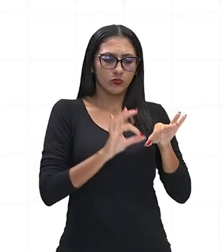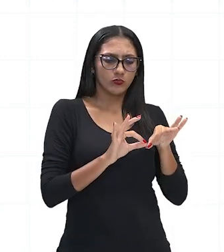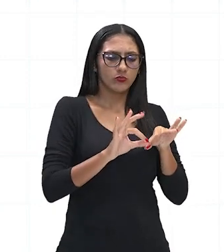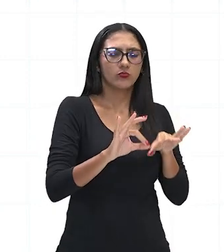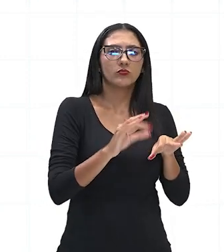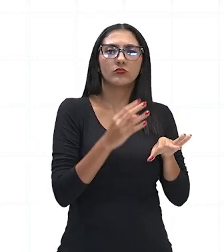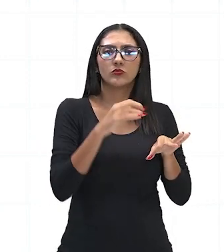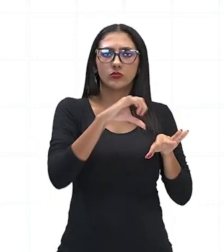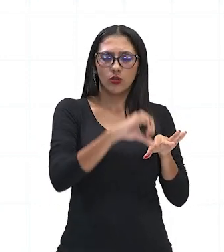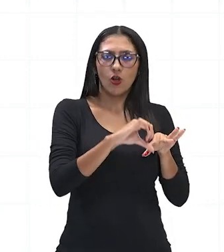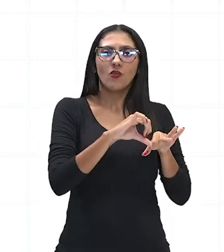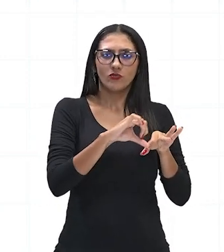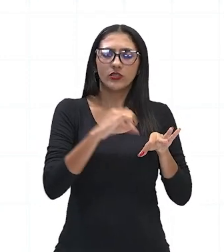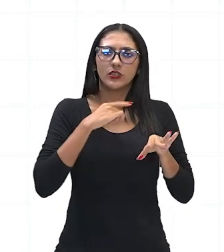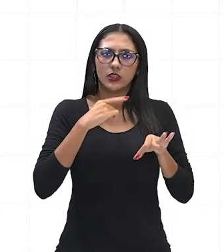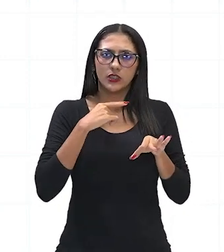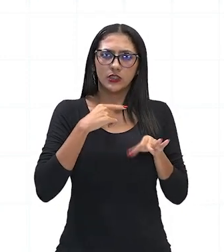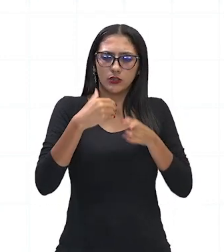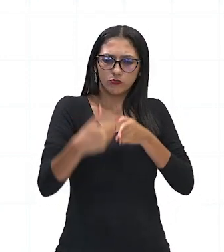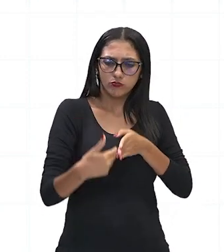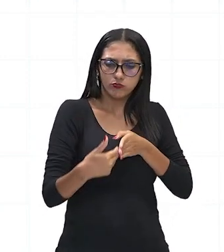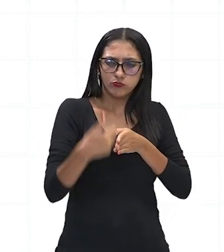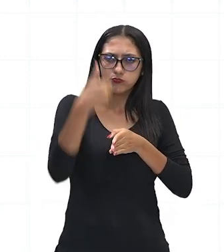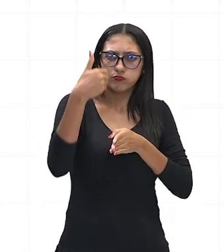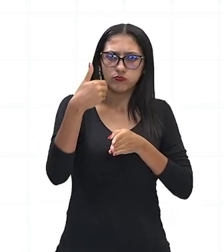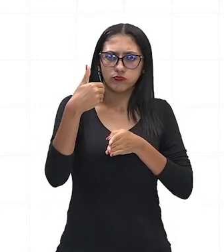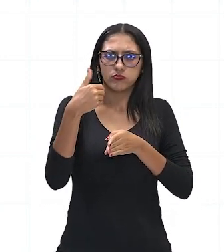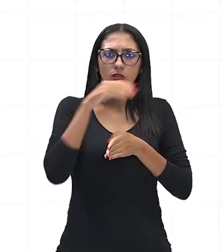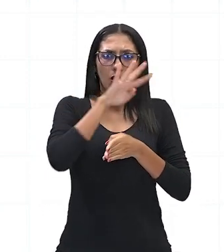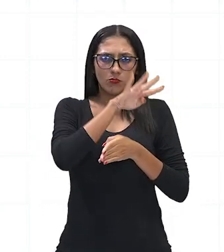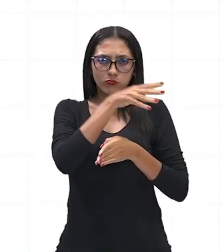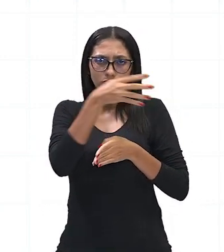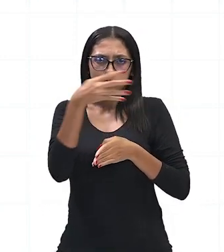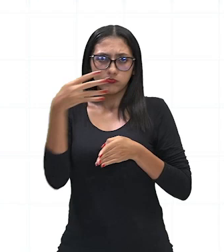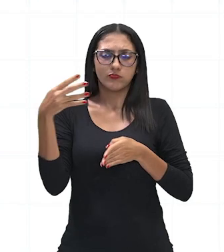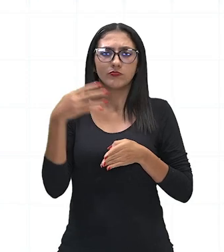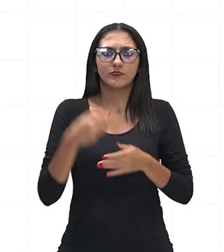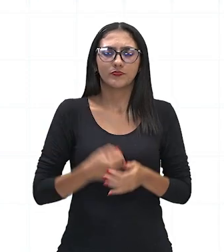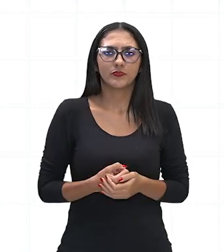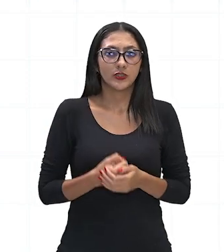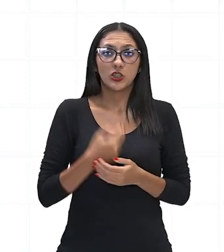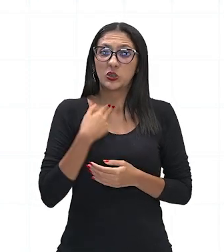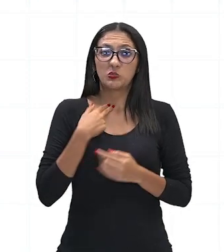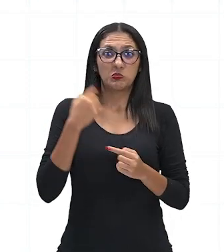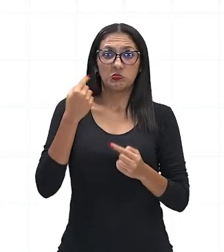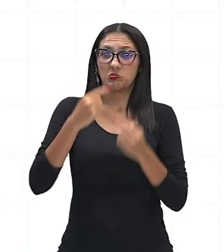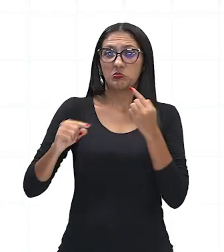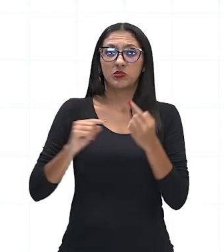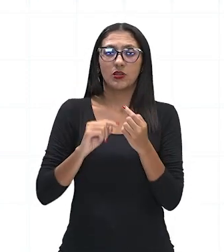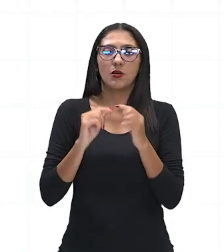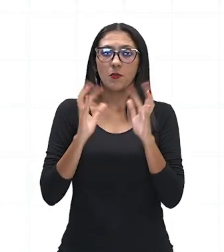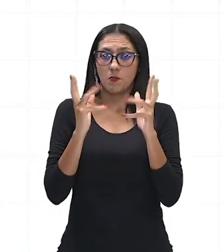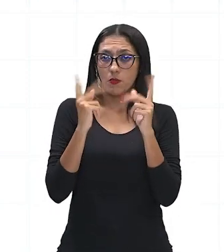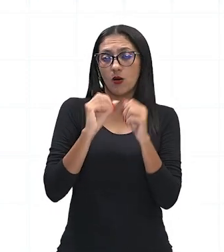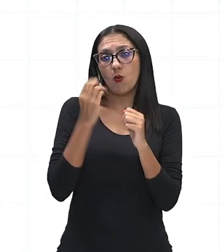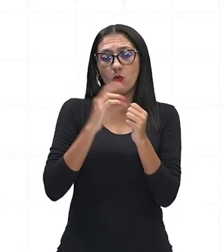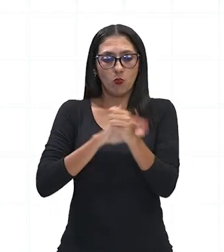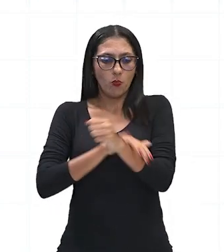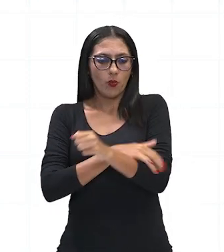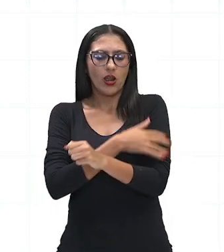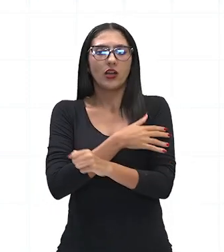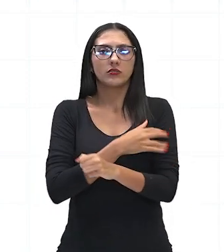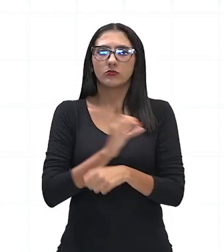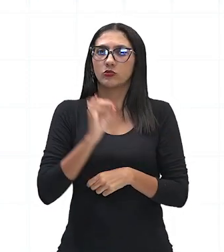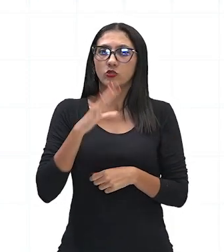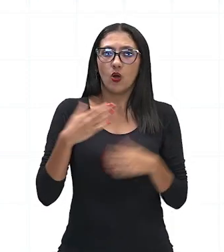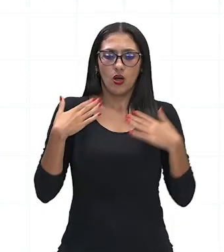uma rede suspensa. É proibido tocar na bola com as mãos e braços e é permitido apenas o uso dos pés,